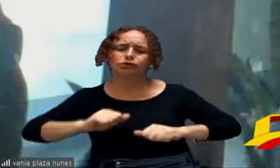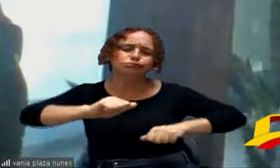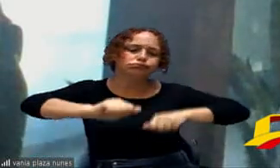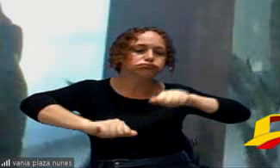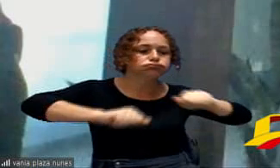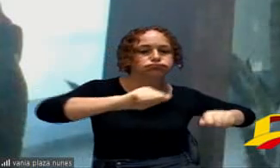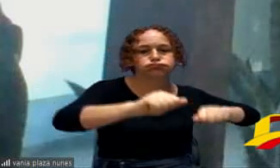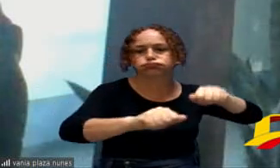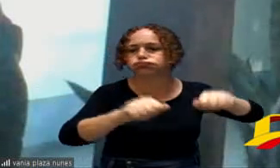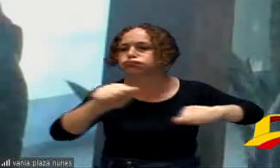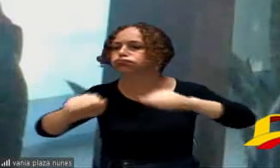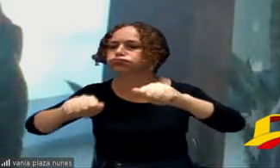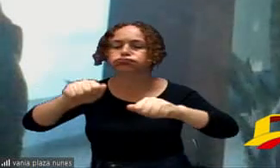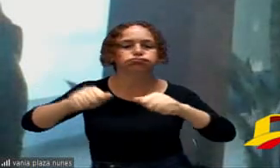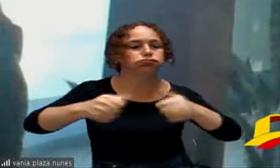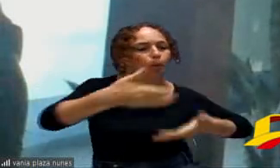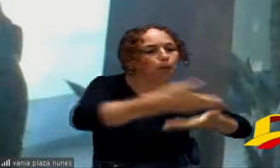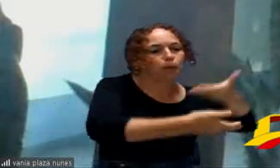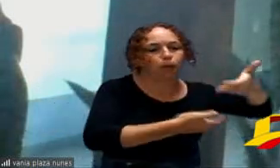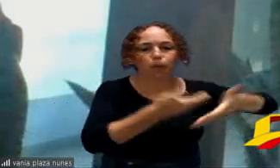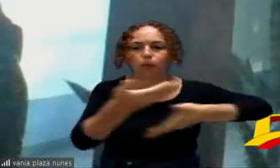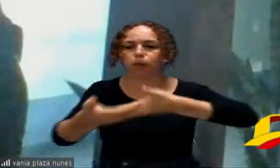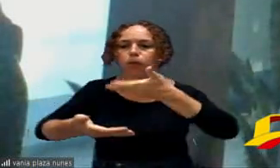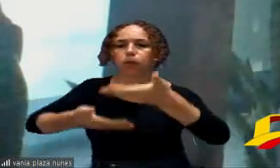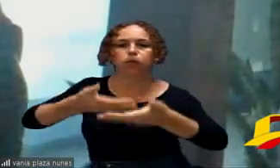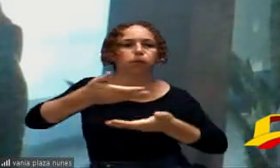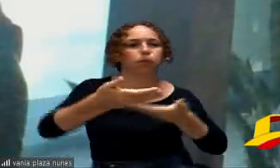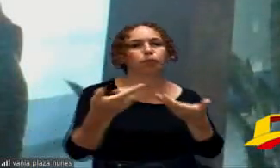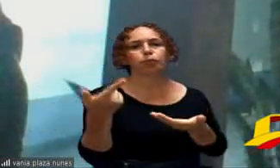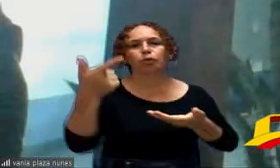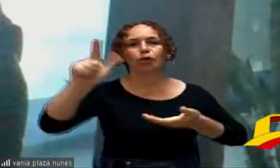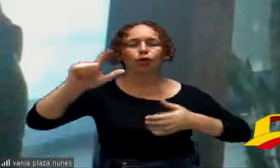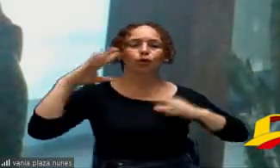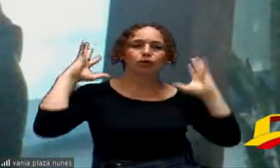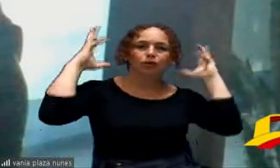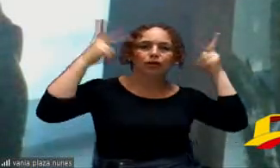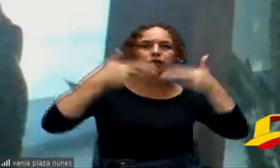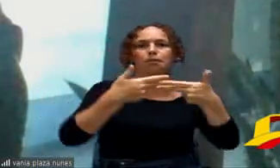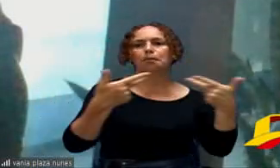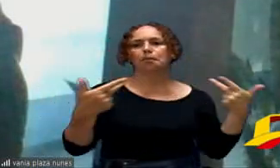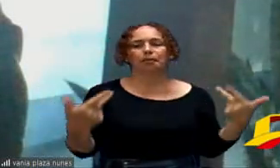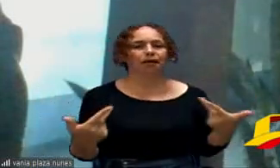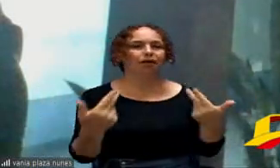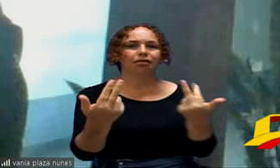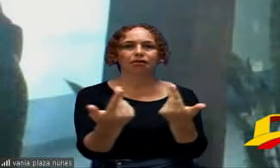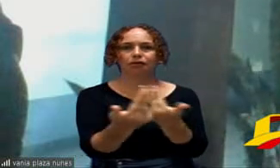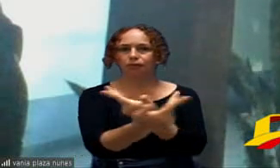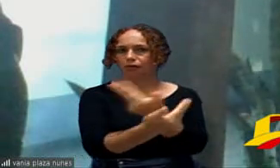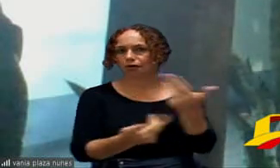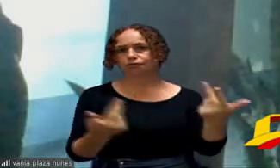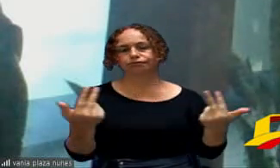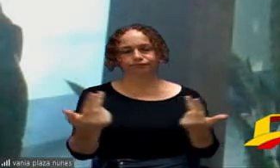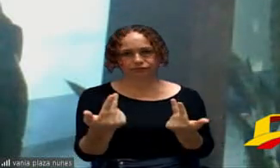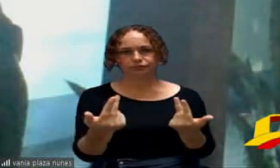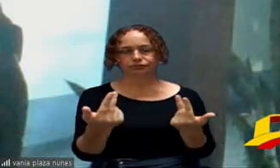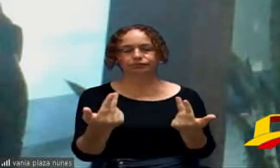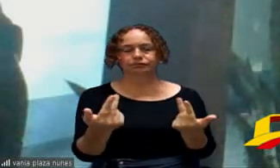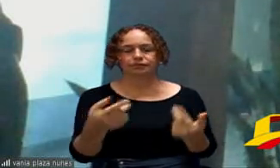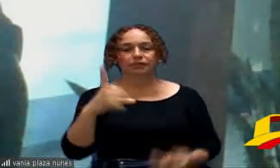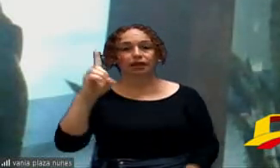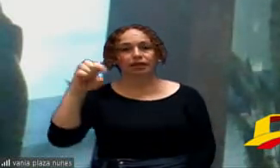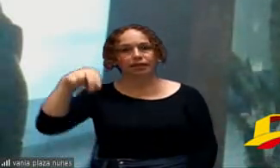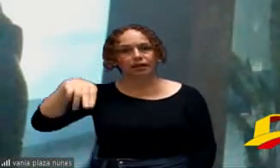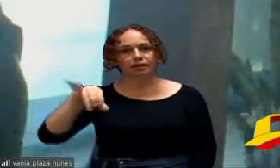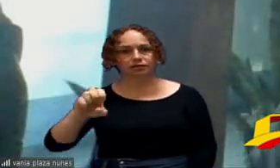social, de estabelecer relações sociais com outros indivíduos da mesma espécie. O Daniel bem falou, ele